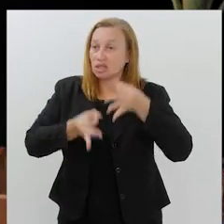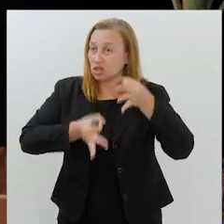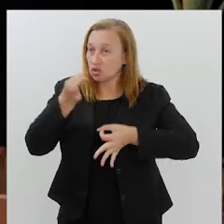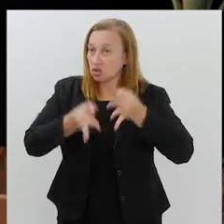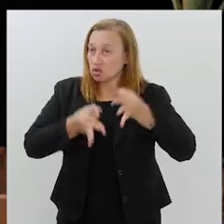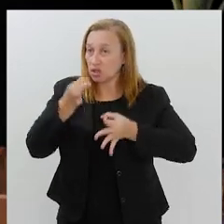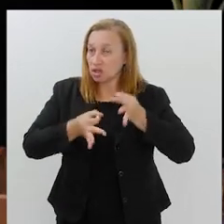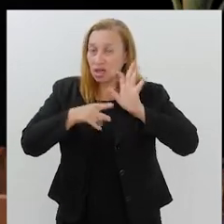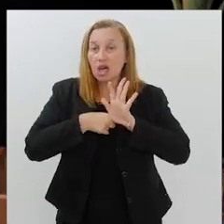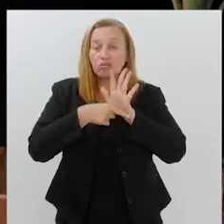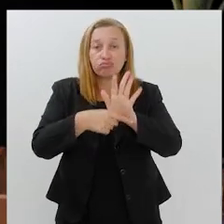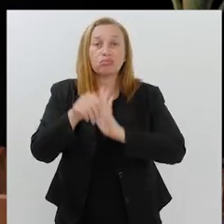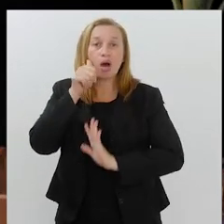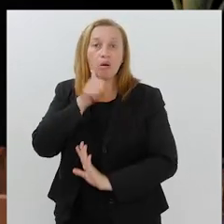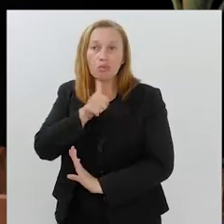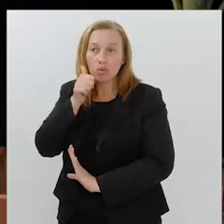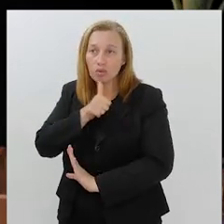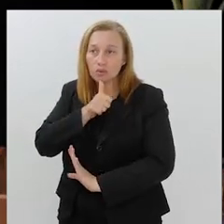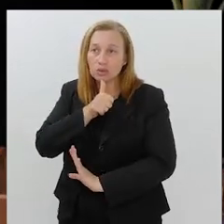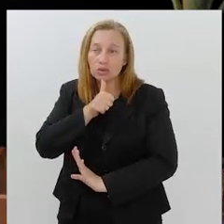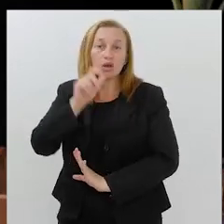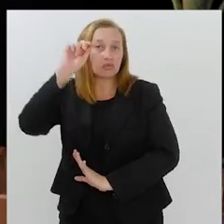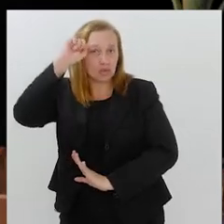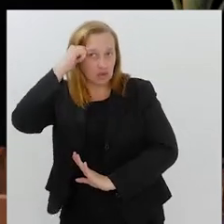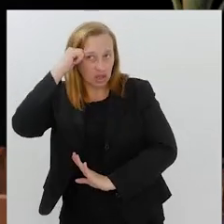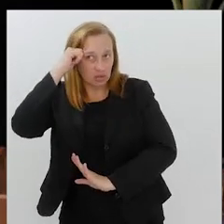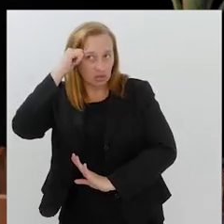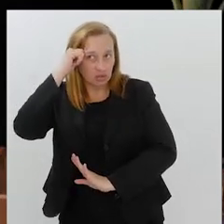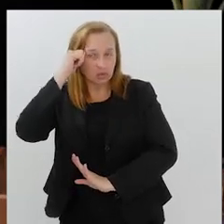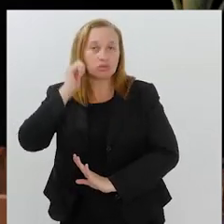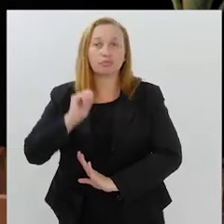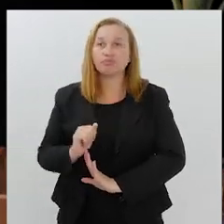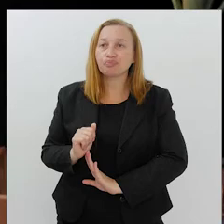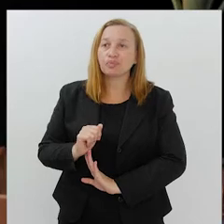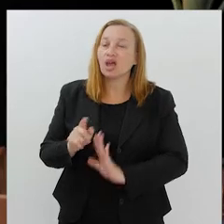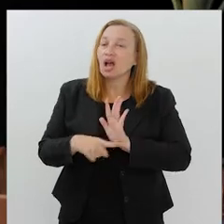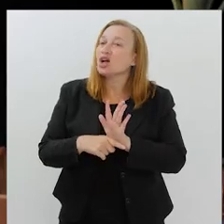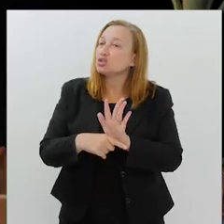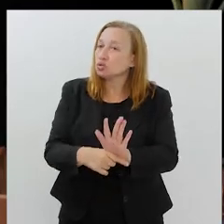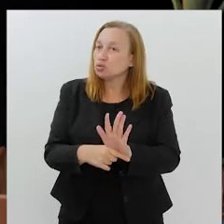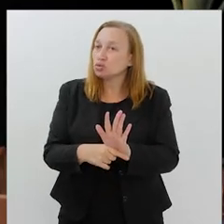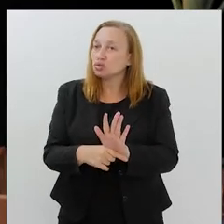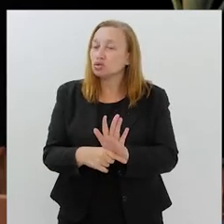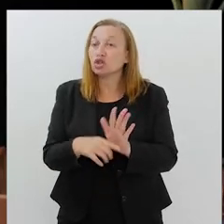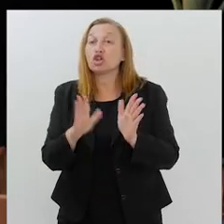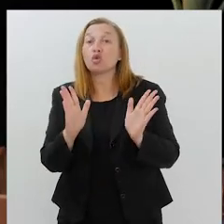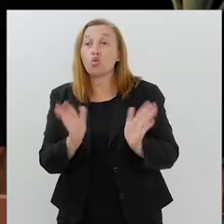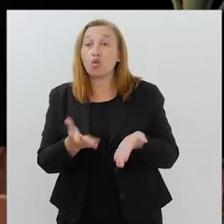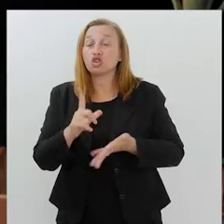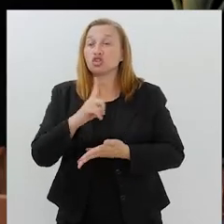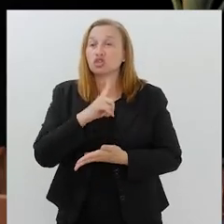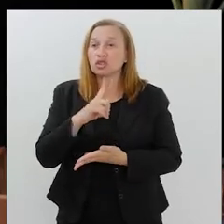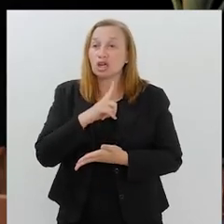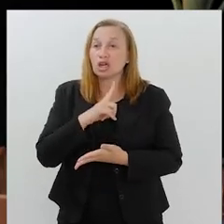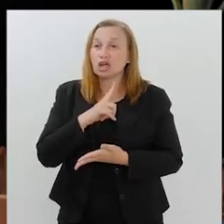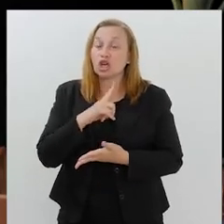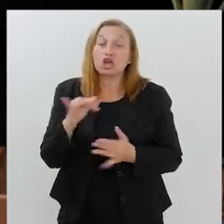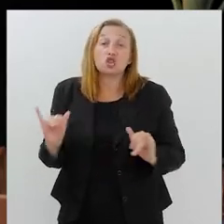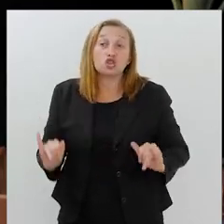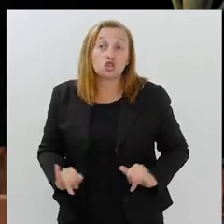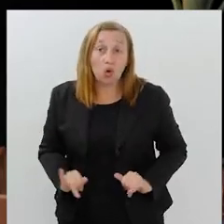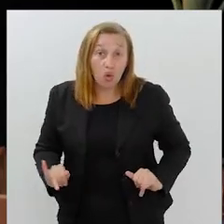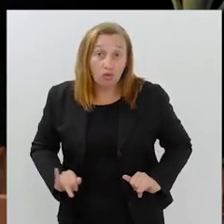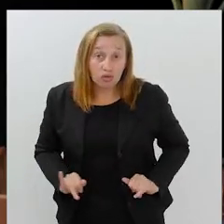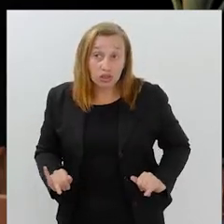Justiça que favoreçam as mulheres que favoreçam os negros que favoreçam aqueles que hoje tem